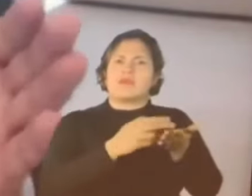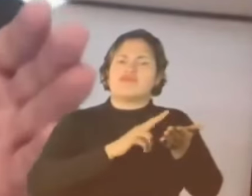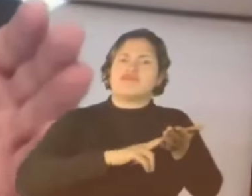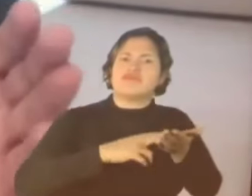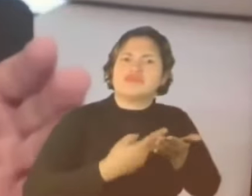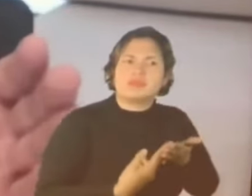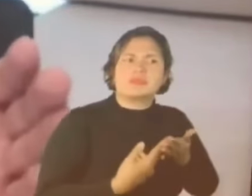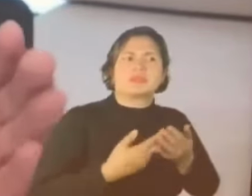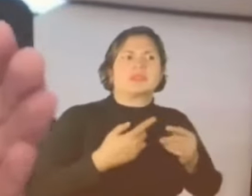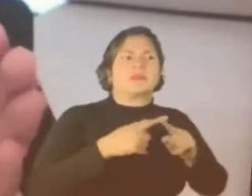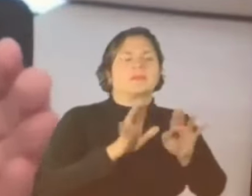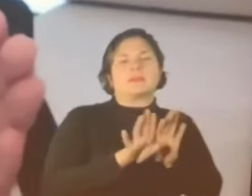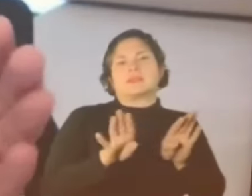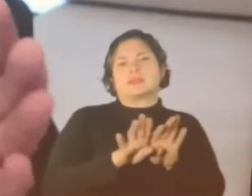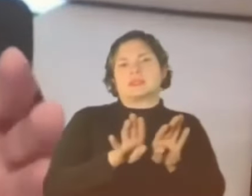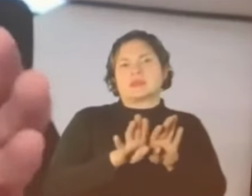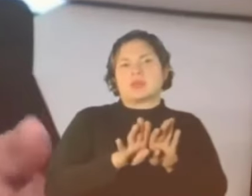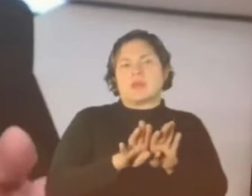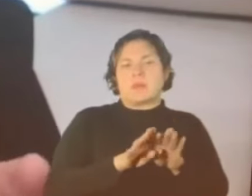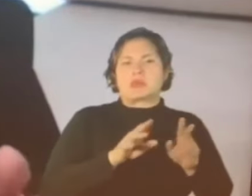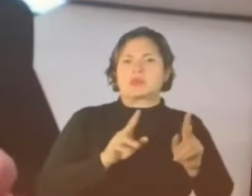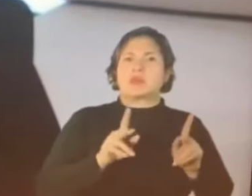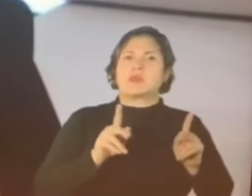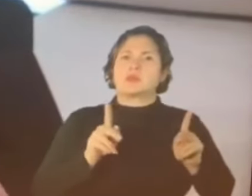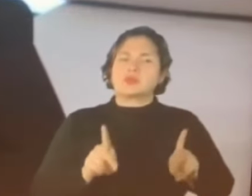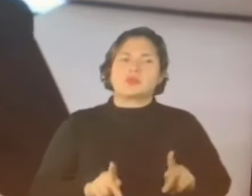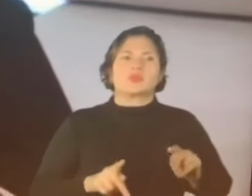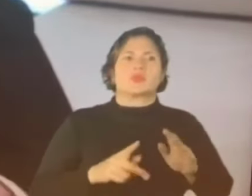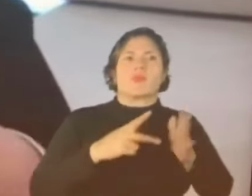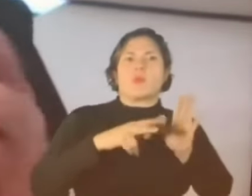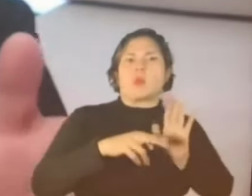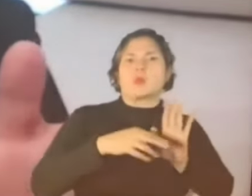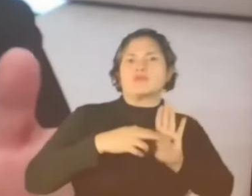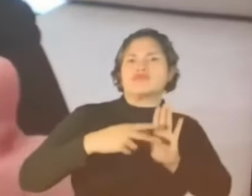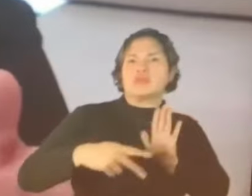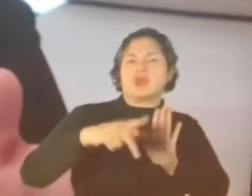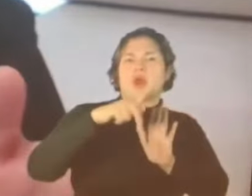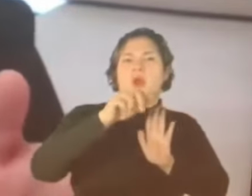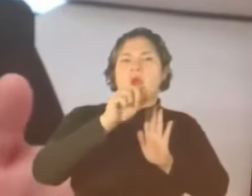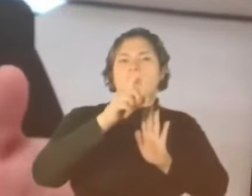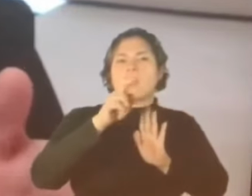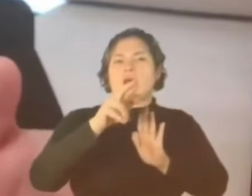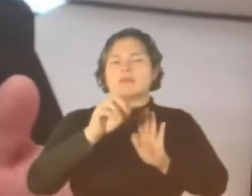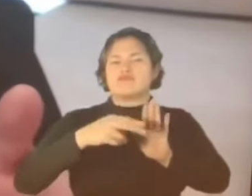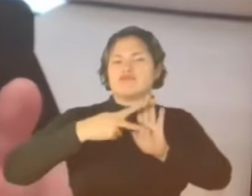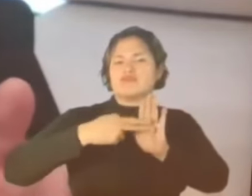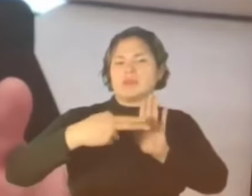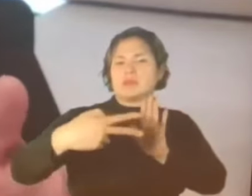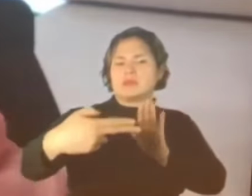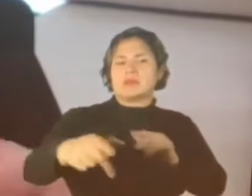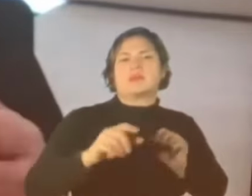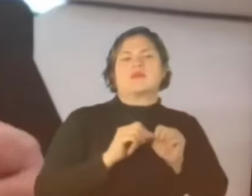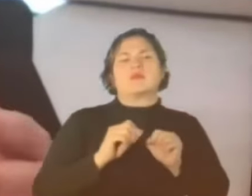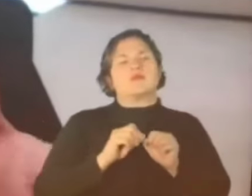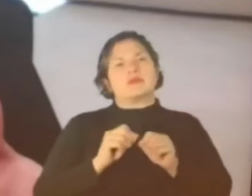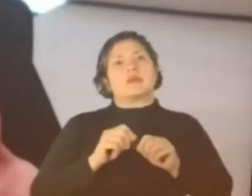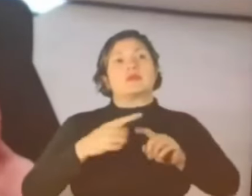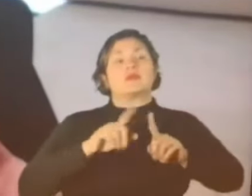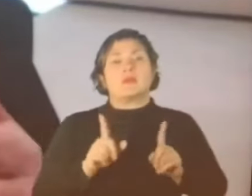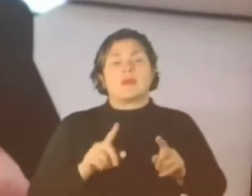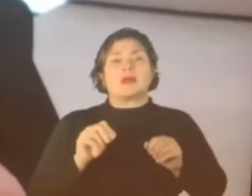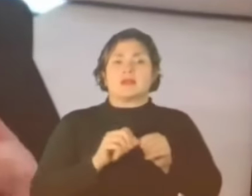padrão, portanto, para que o julgador a ele se atenha, não como uma interpretação mecânica, por óbvio, mas